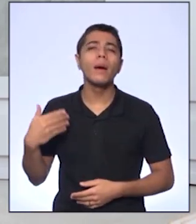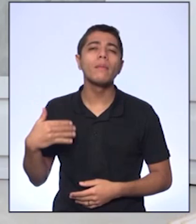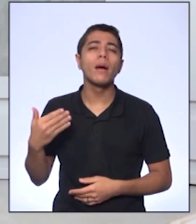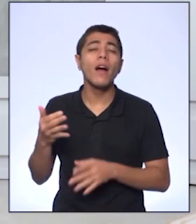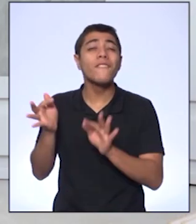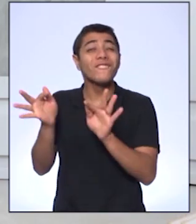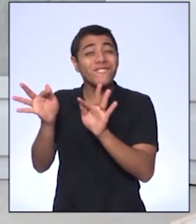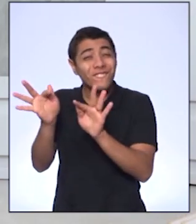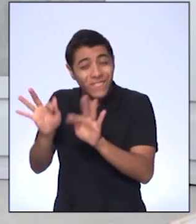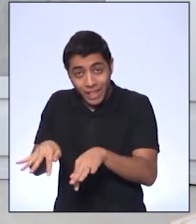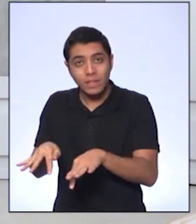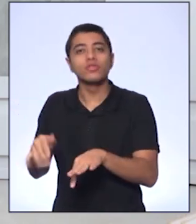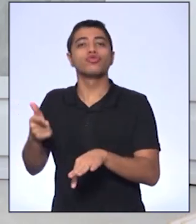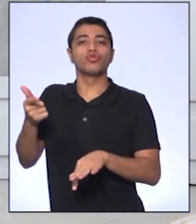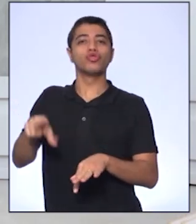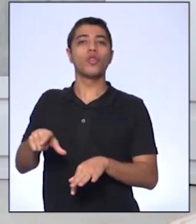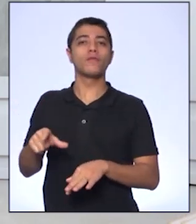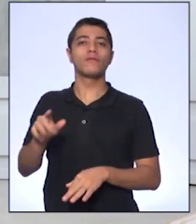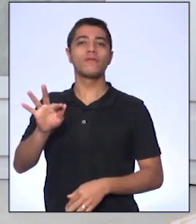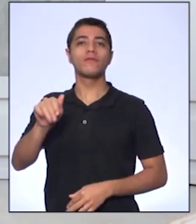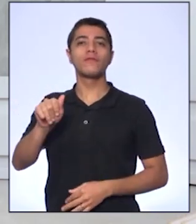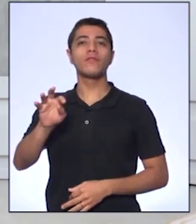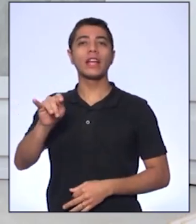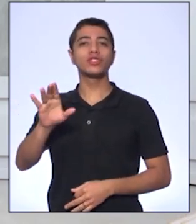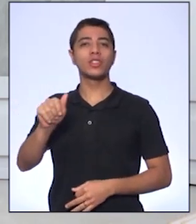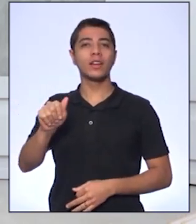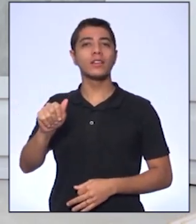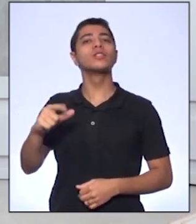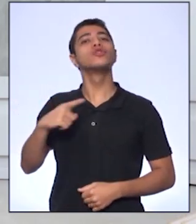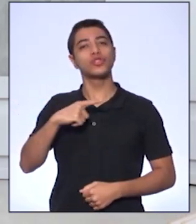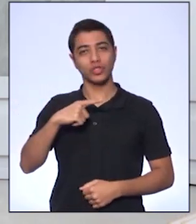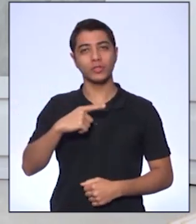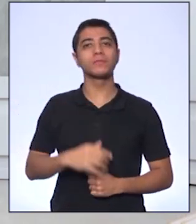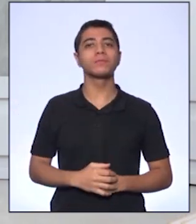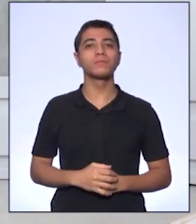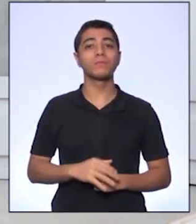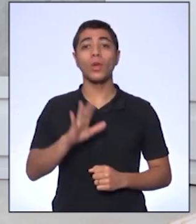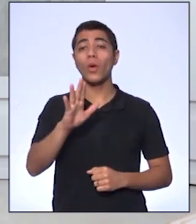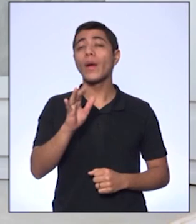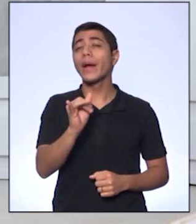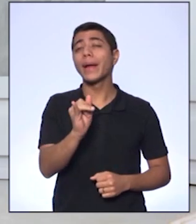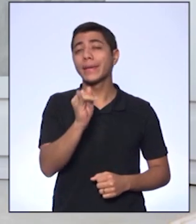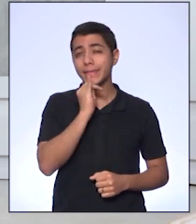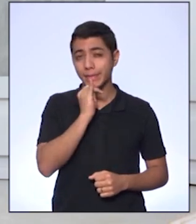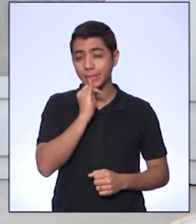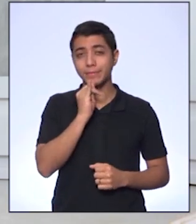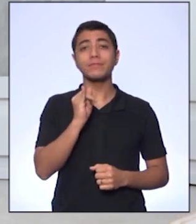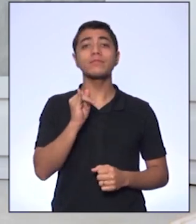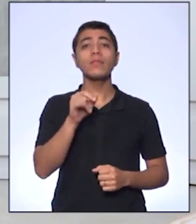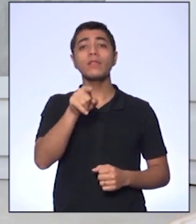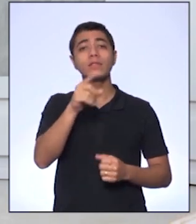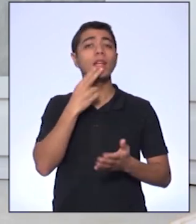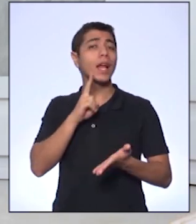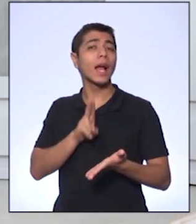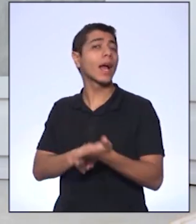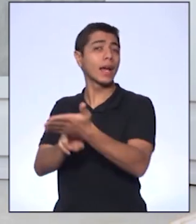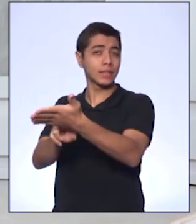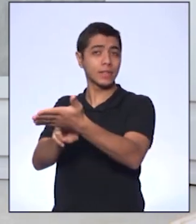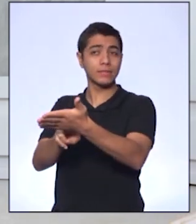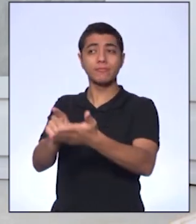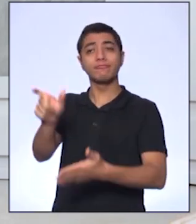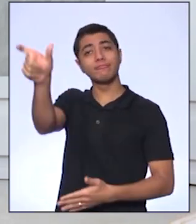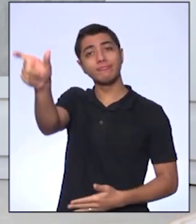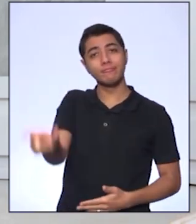carta traz lá o vocativo e esse processo é um processo de conexão com o destinatário, ali eu tenho talvez uma